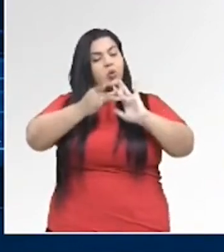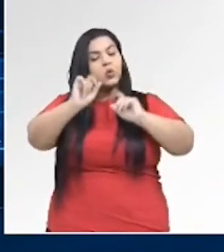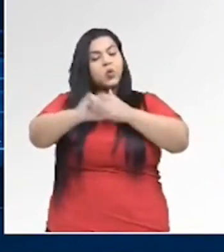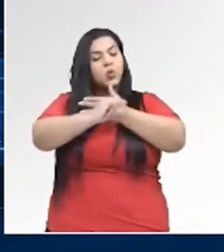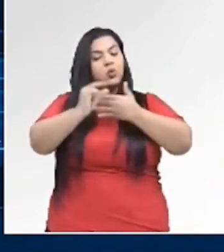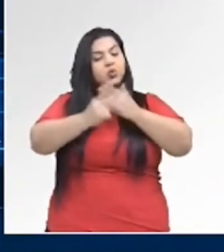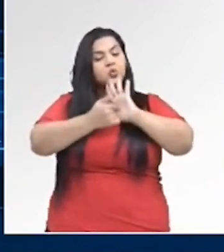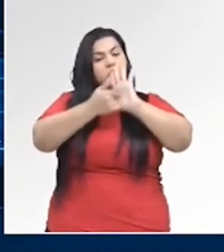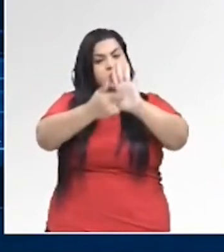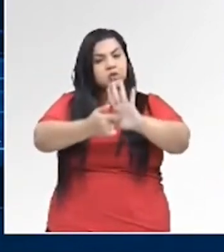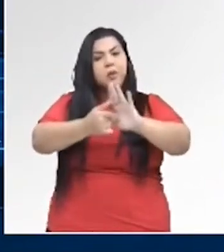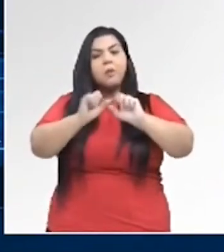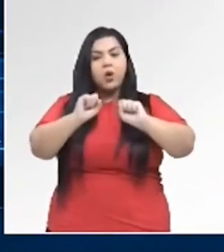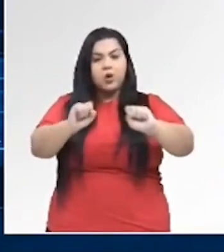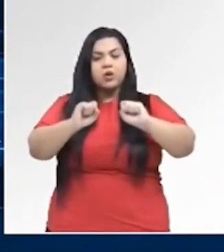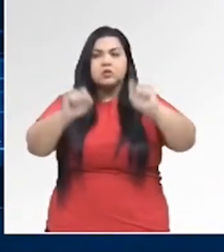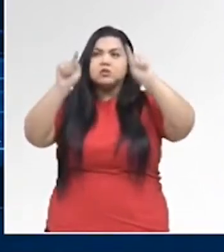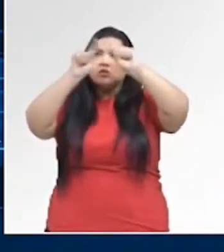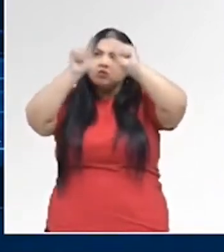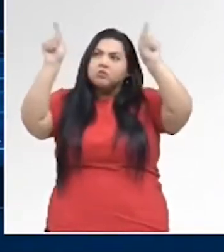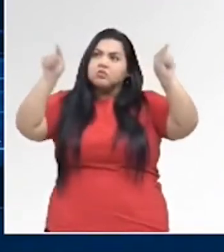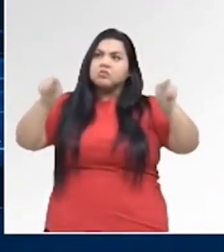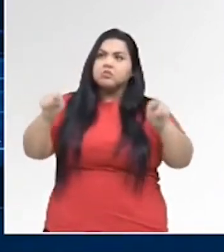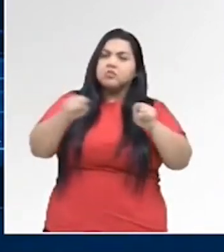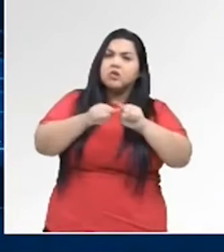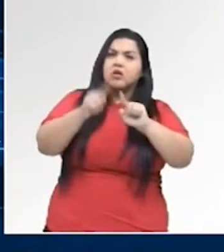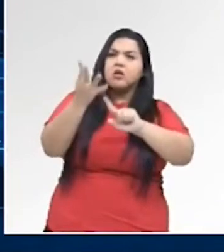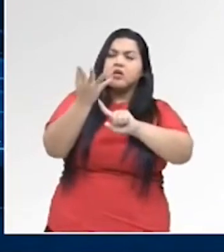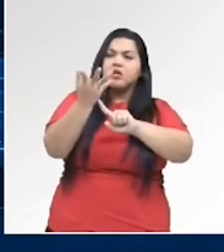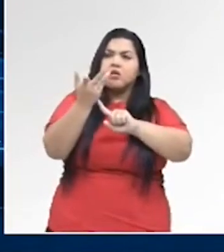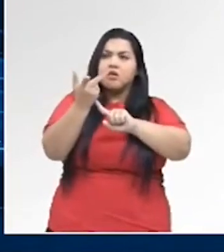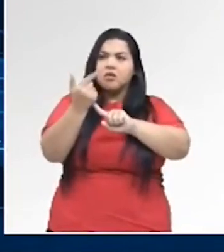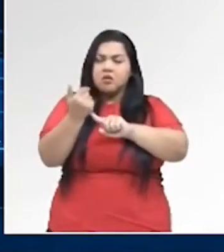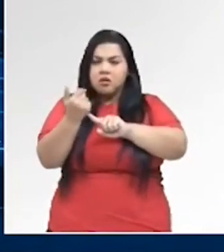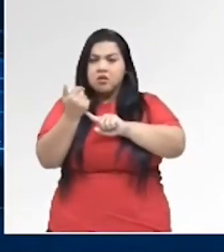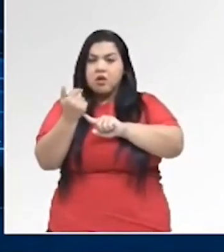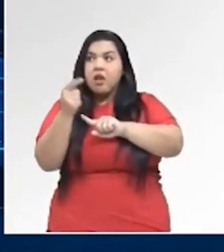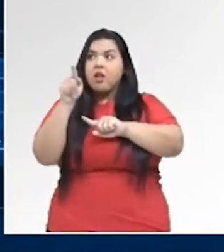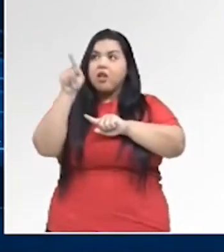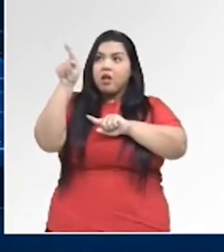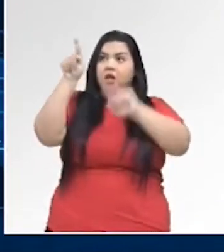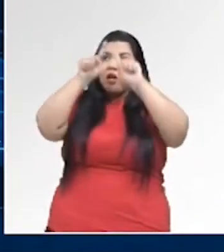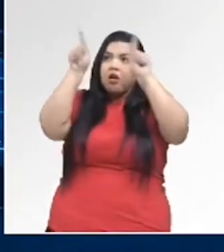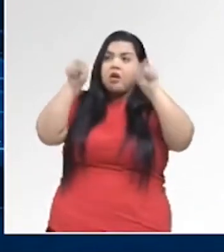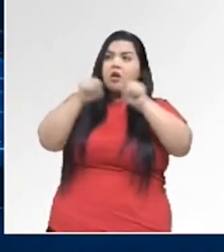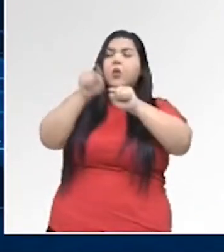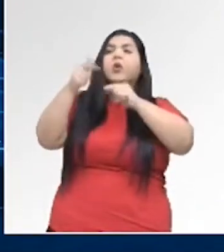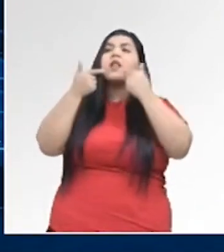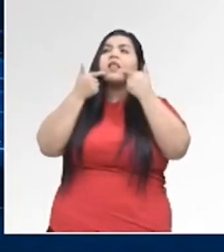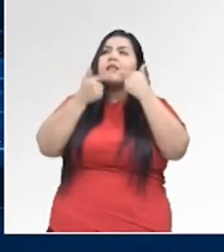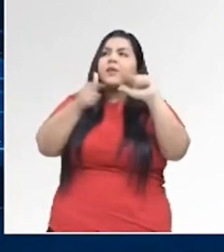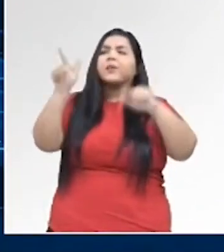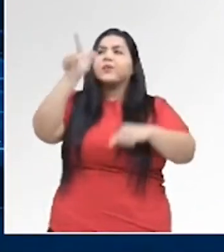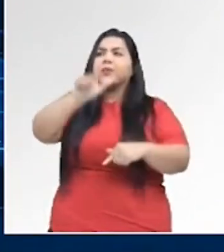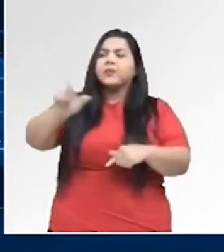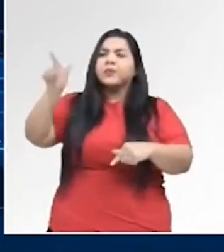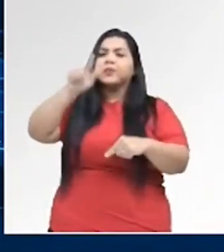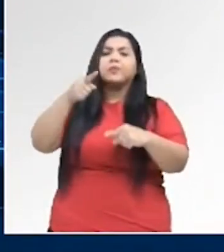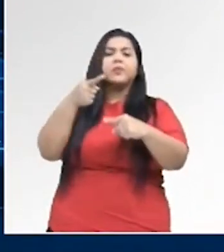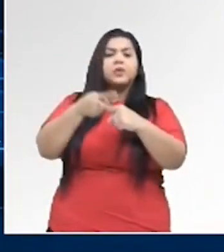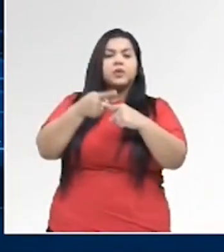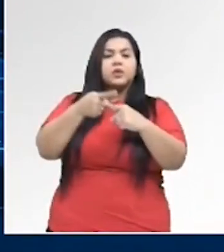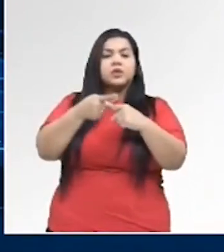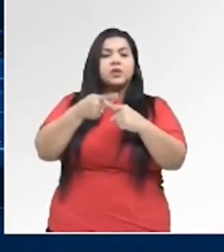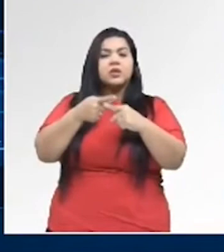mostrar. Você pode pegar um quadro, uma arte, né? Ali nós temos o quê? Uma linguagem literária. Por quê?